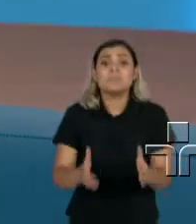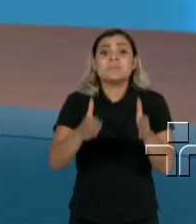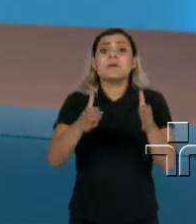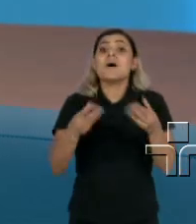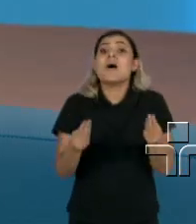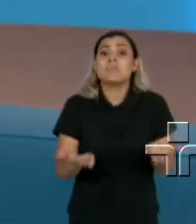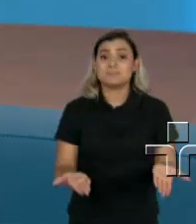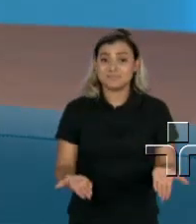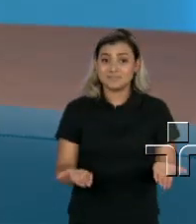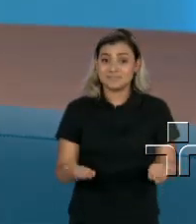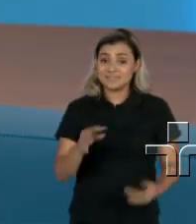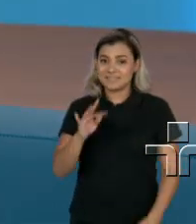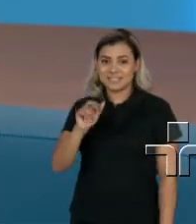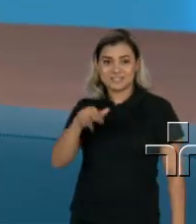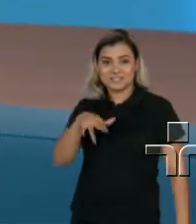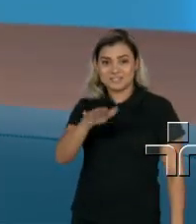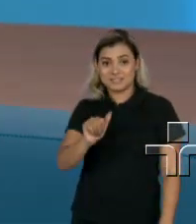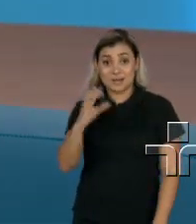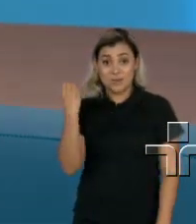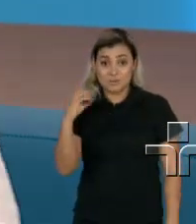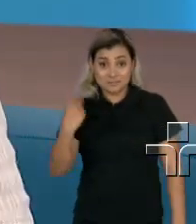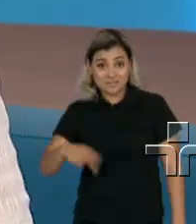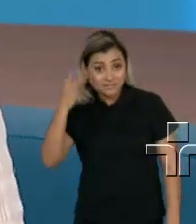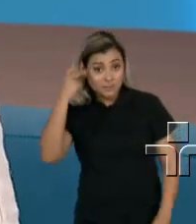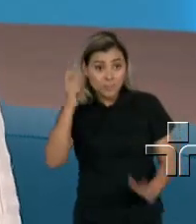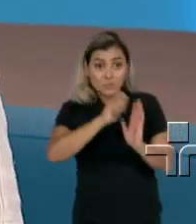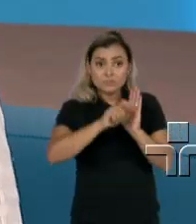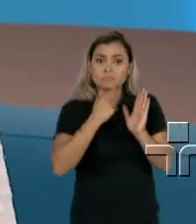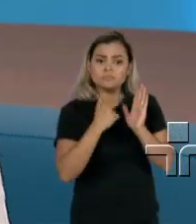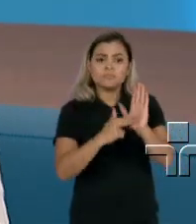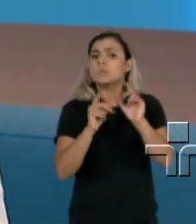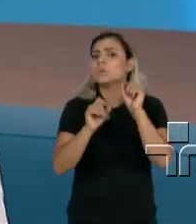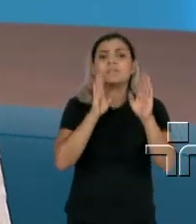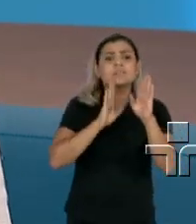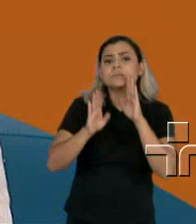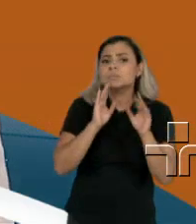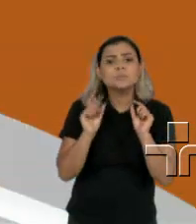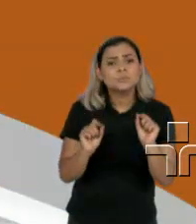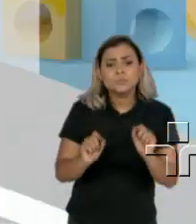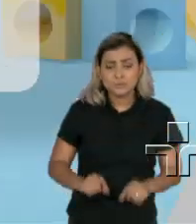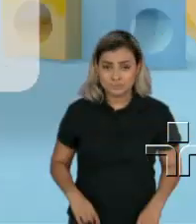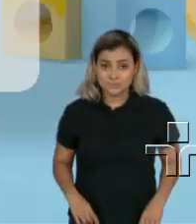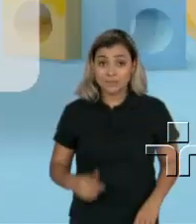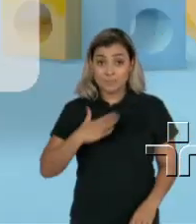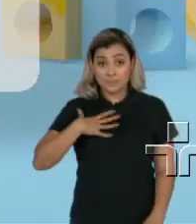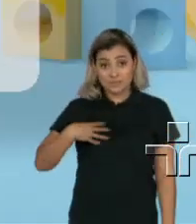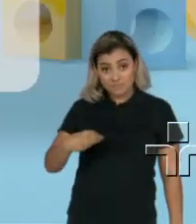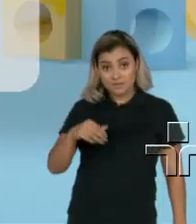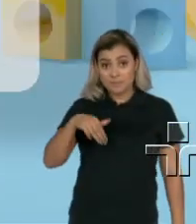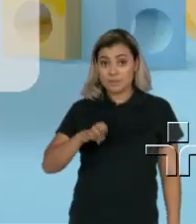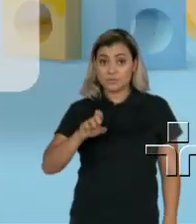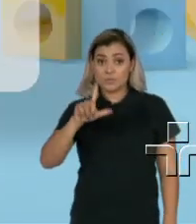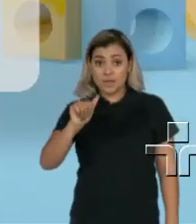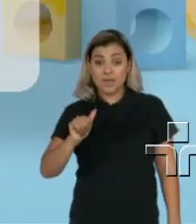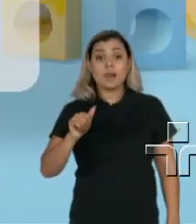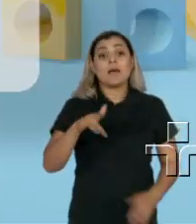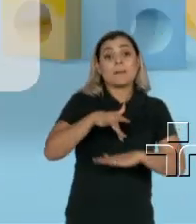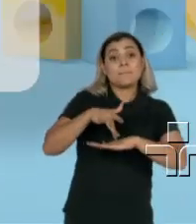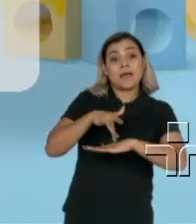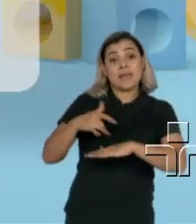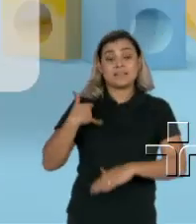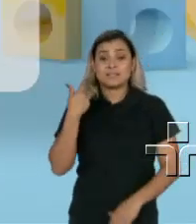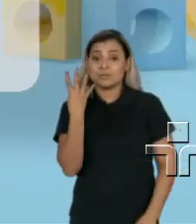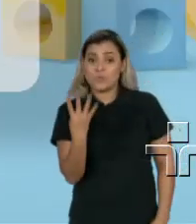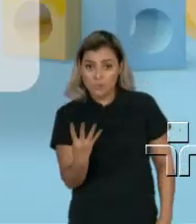tatiana araújo de osasco são paulo escreveu o seguinte no nosso facebook ea filha manoela faz valer desde os 4 anos